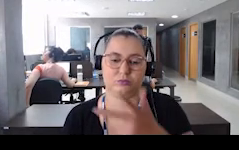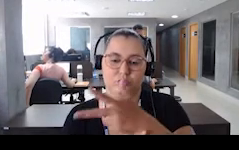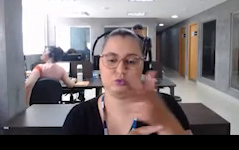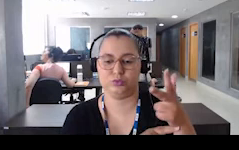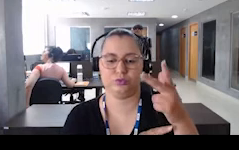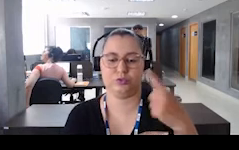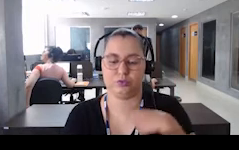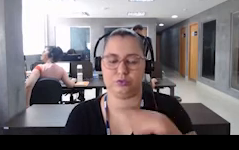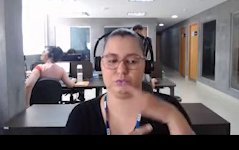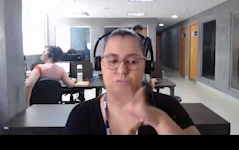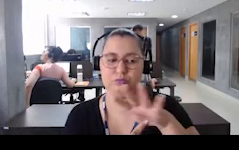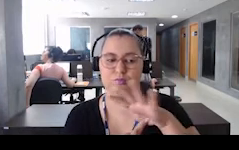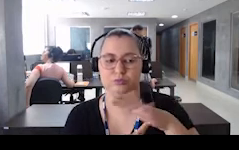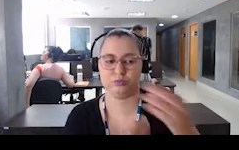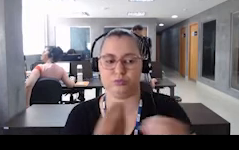Aqui no vídeo.